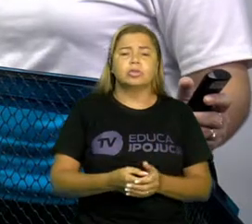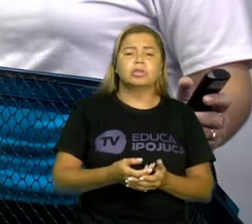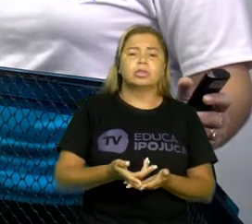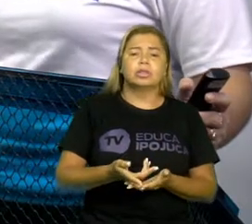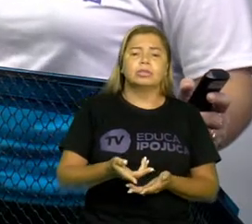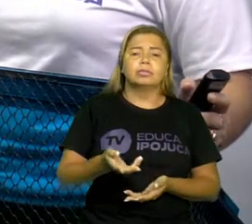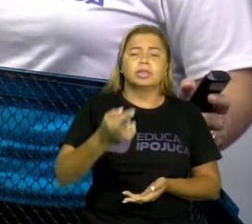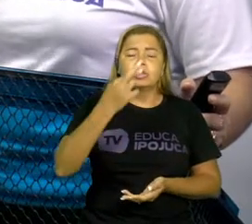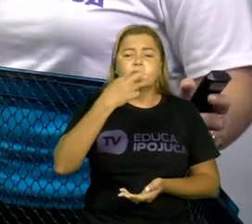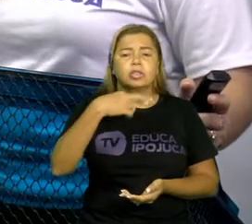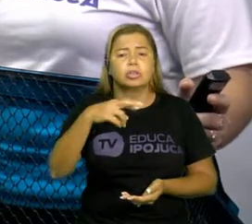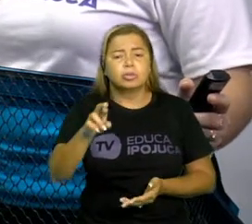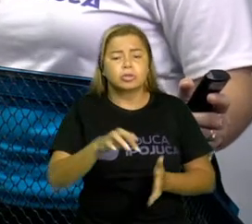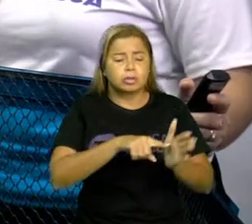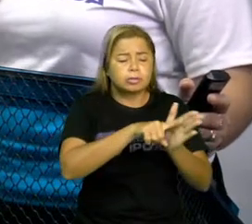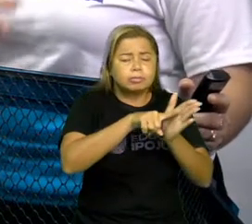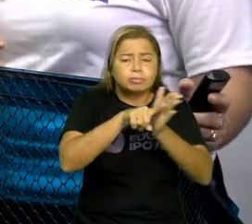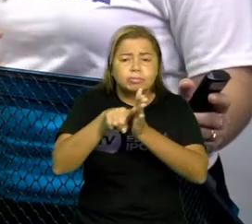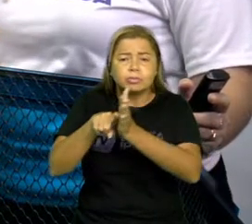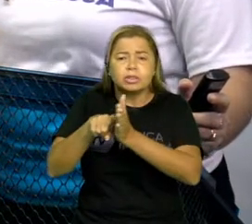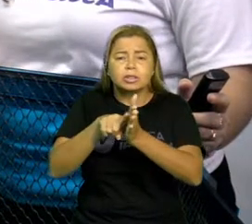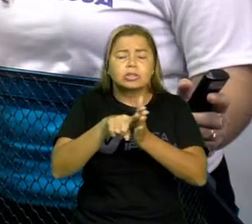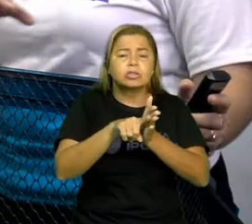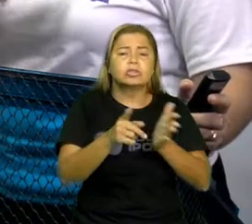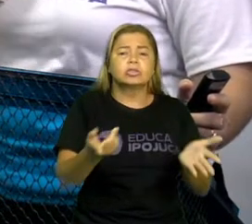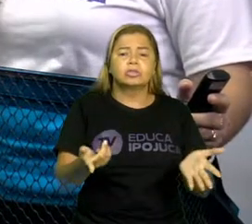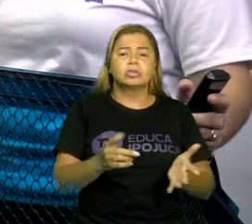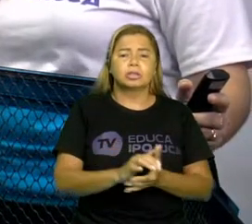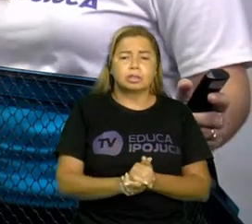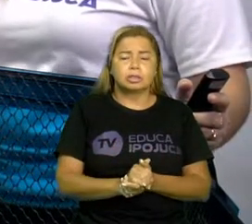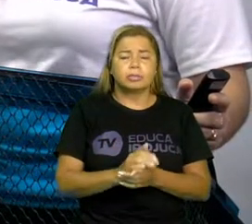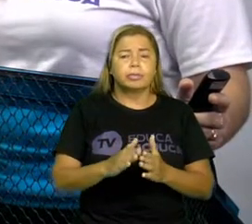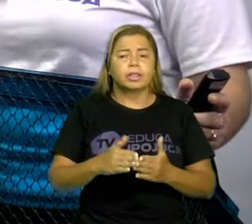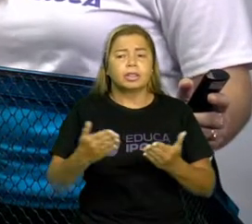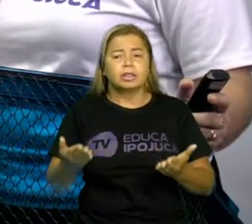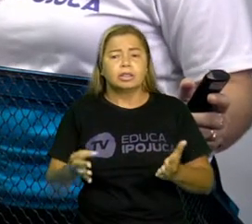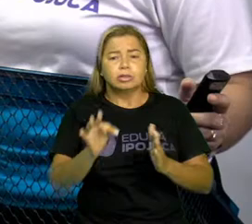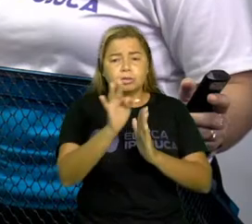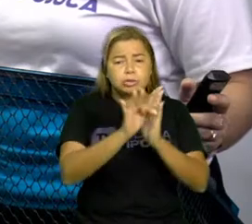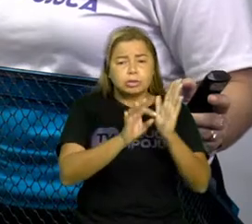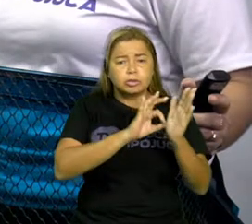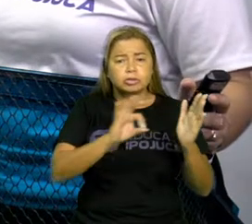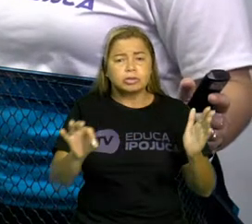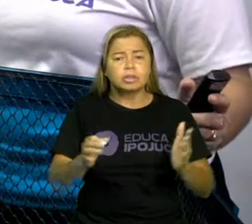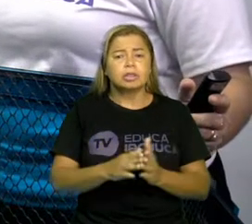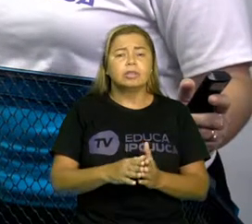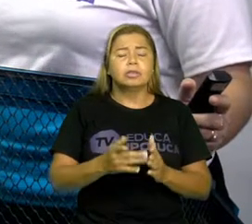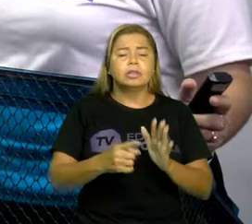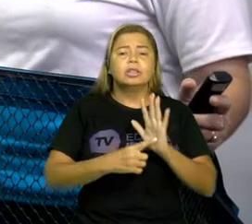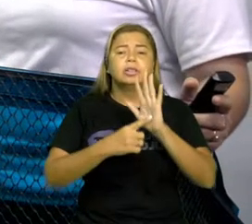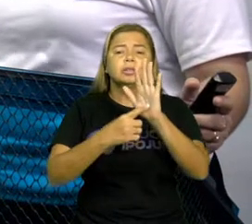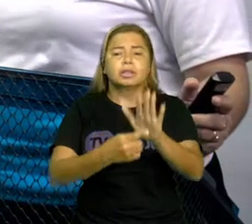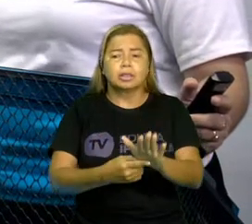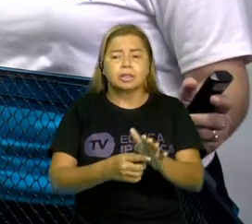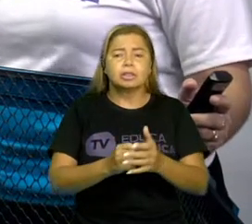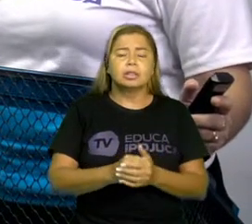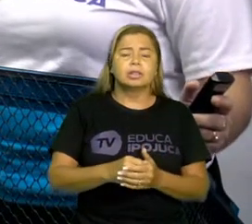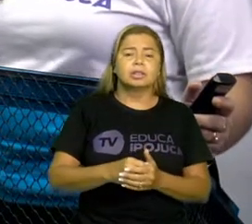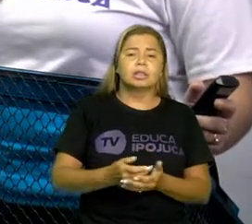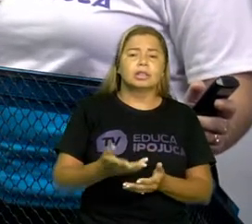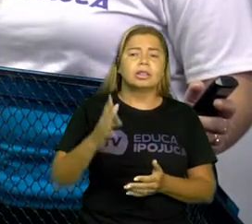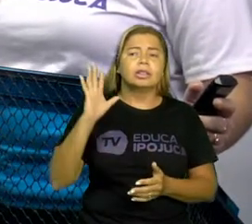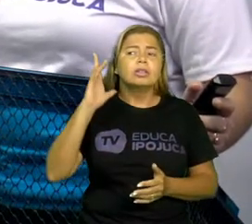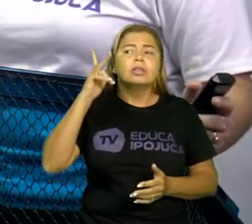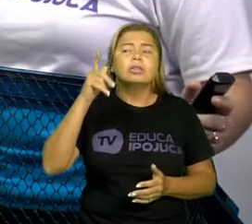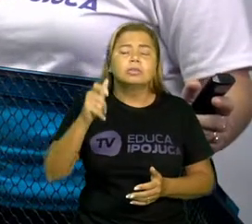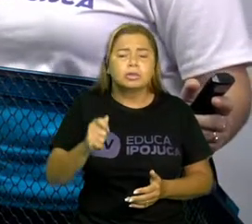e aqui, já no finalzinho do texto, ele mostra para a gente qual foi o resultado final. E a solução? Qual seria